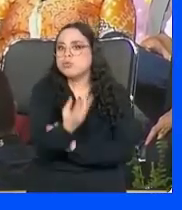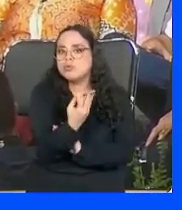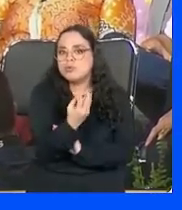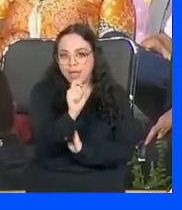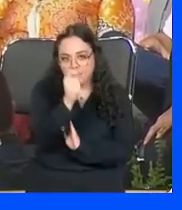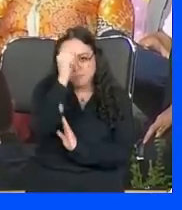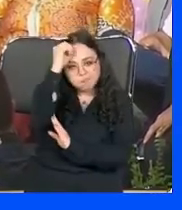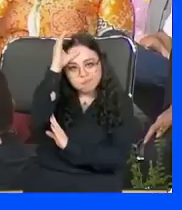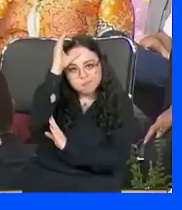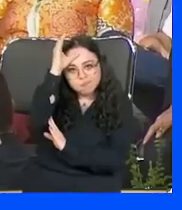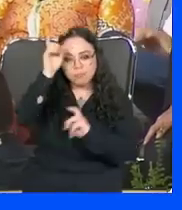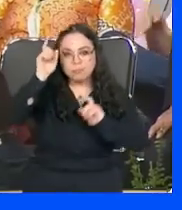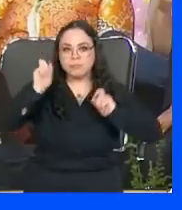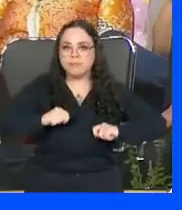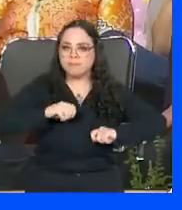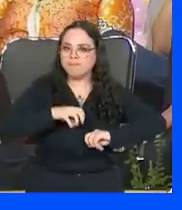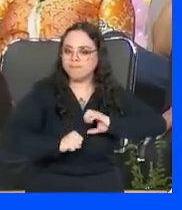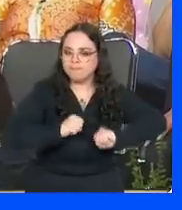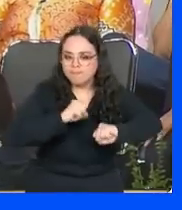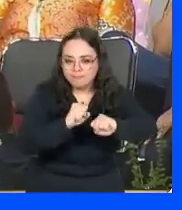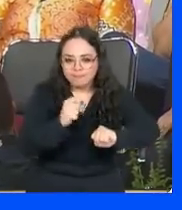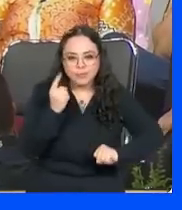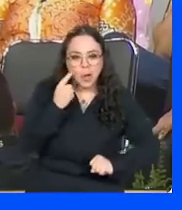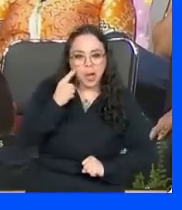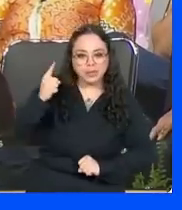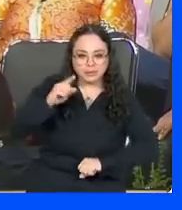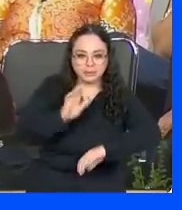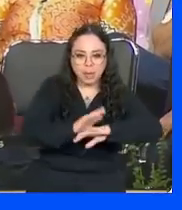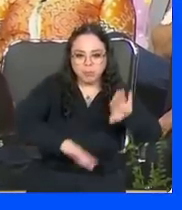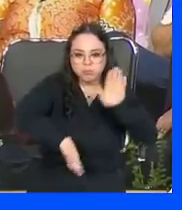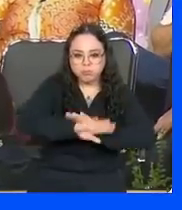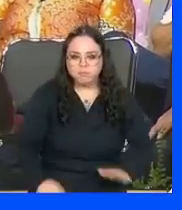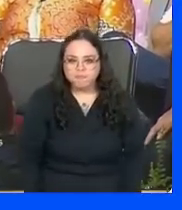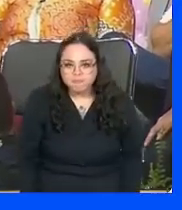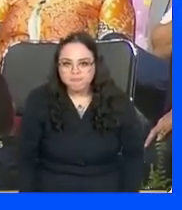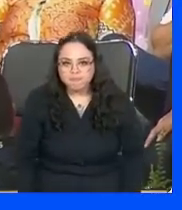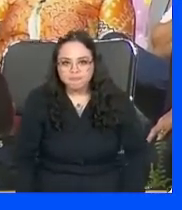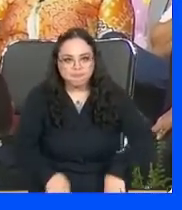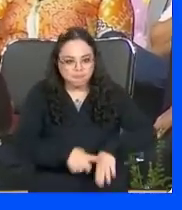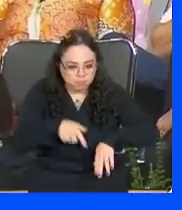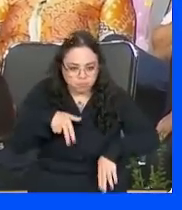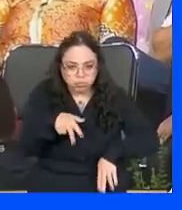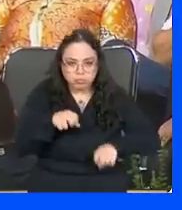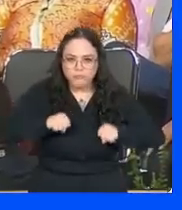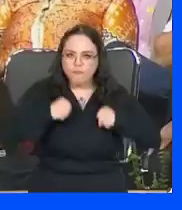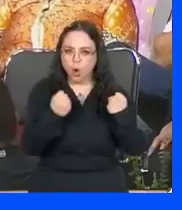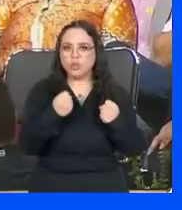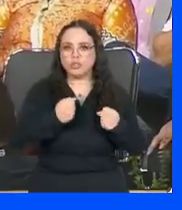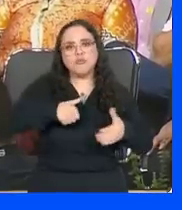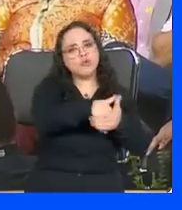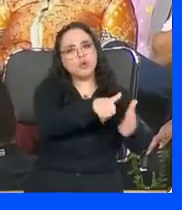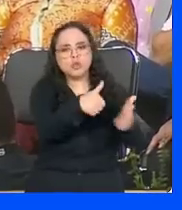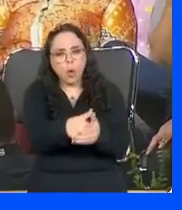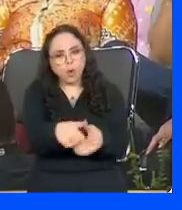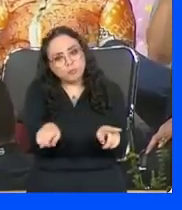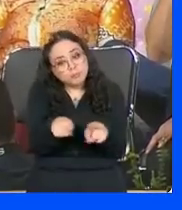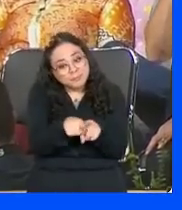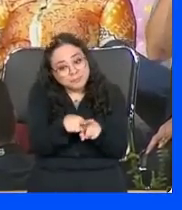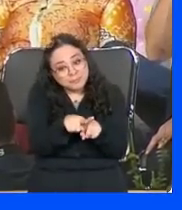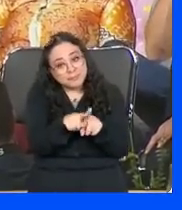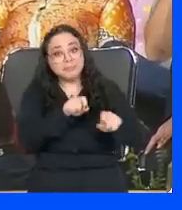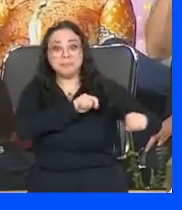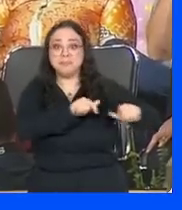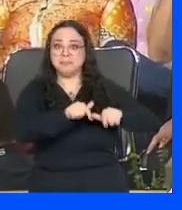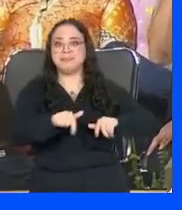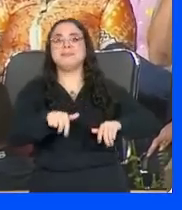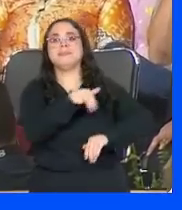colocou inteligência, nos colocou aqui para trabalhar, as pernas para andar, sabe, para jogar futebol até e para trabalhar